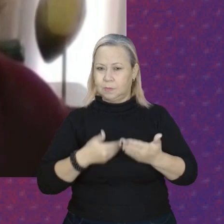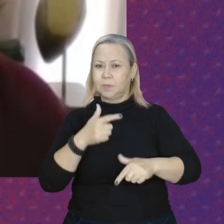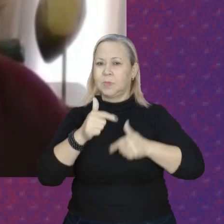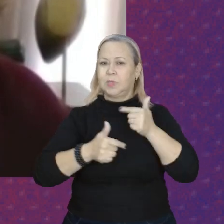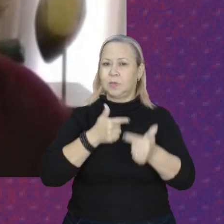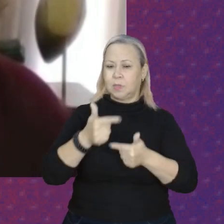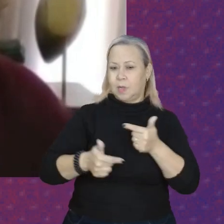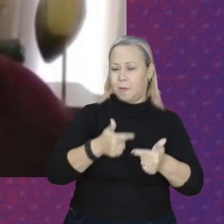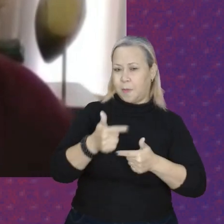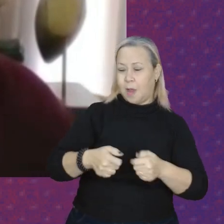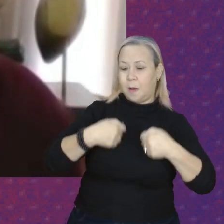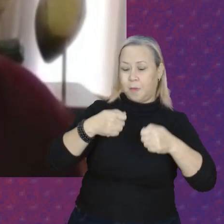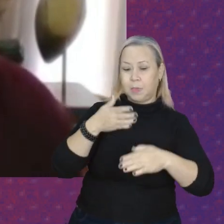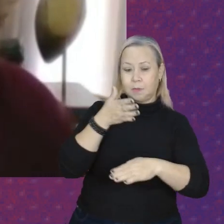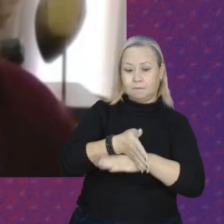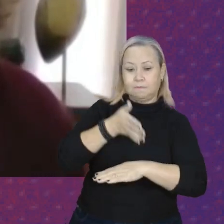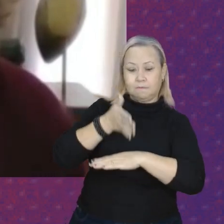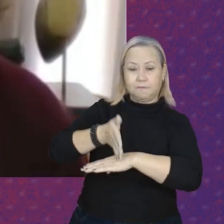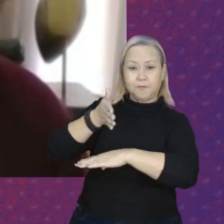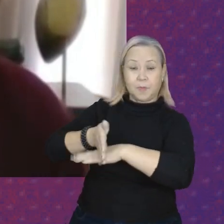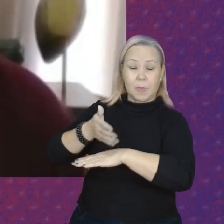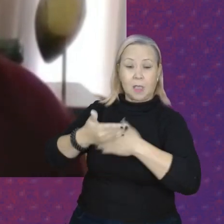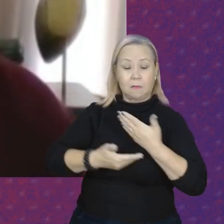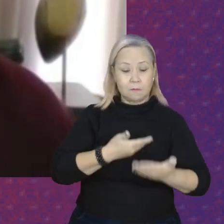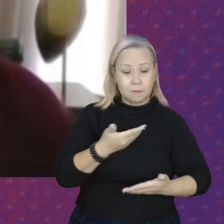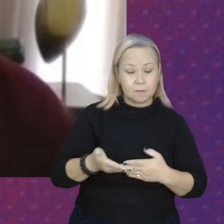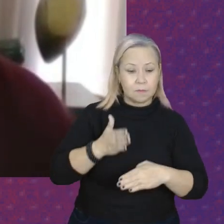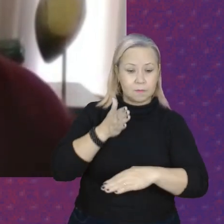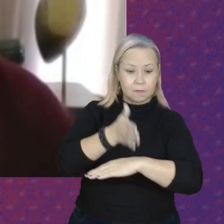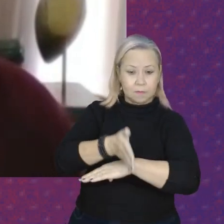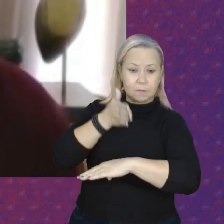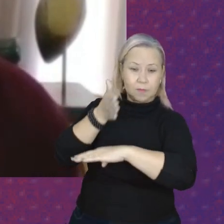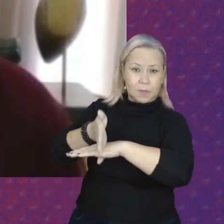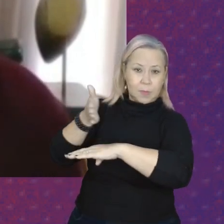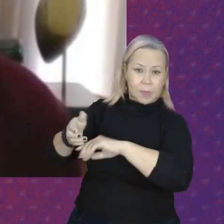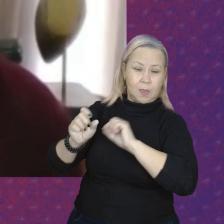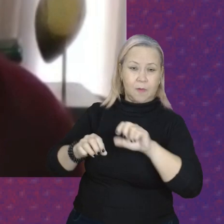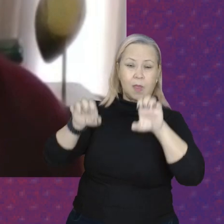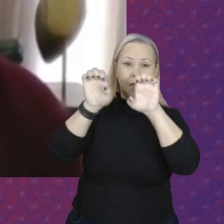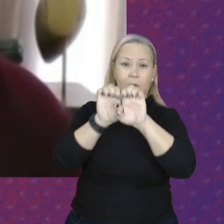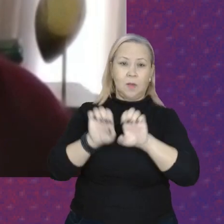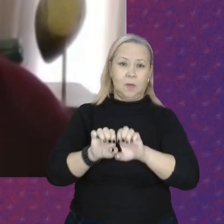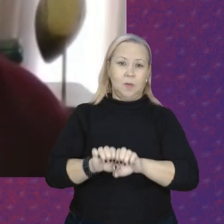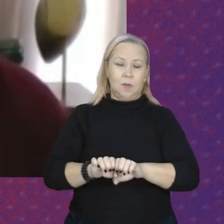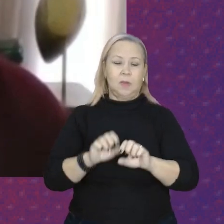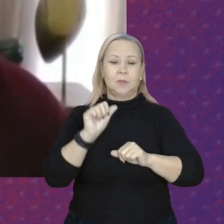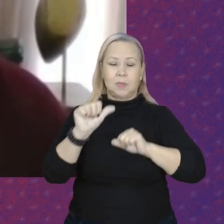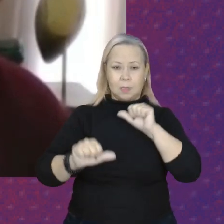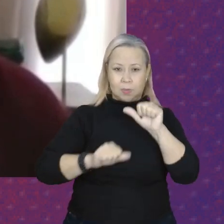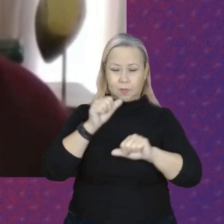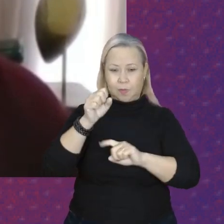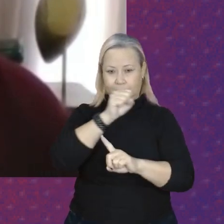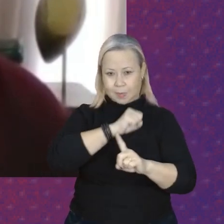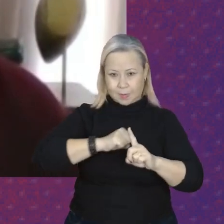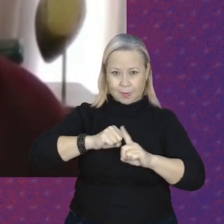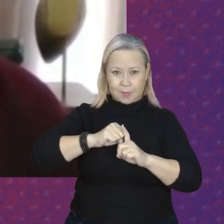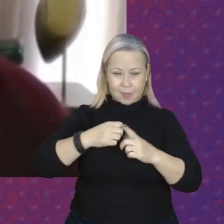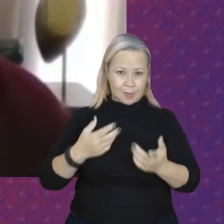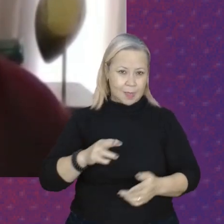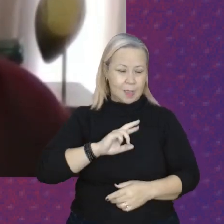que precisa intervir de forma mais estruturante na transformação da sociedade.